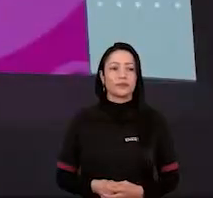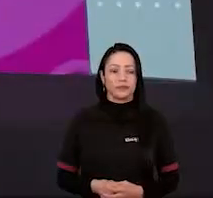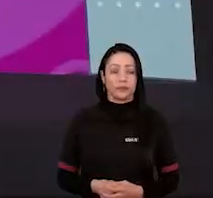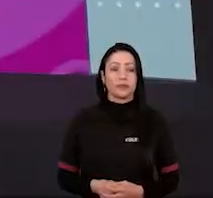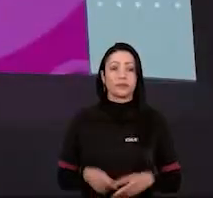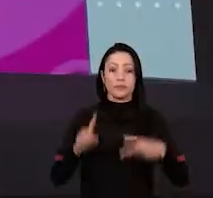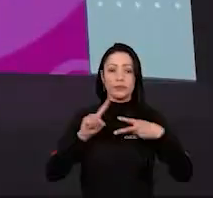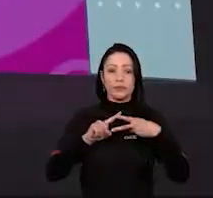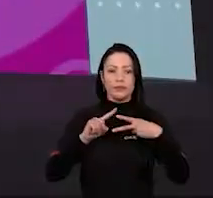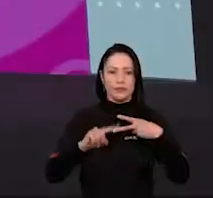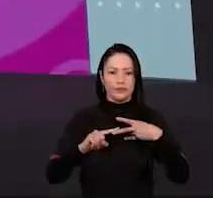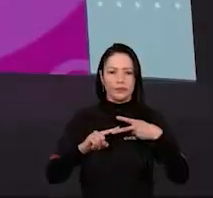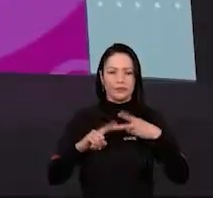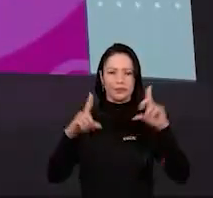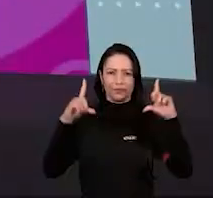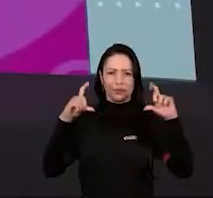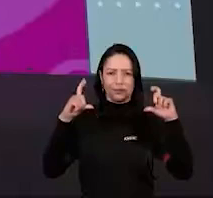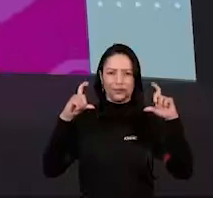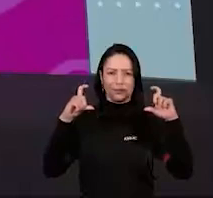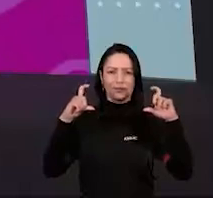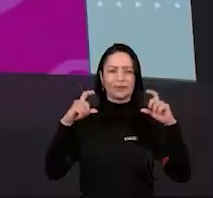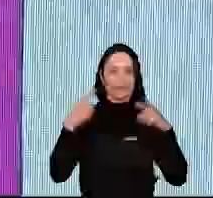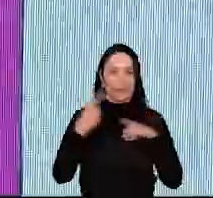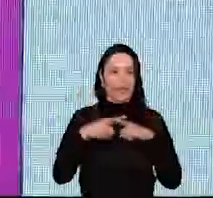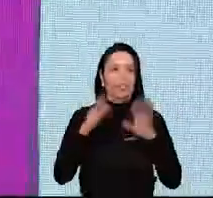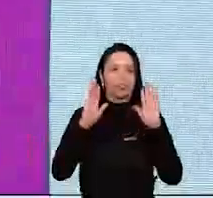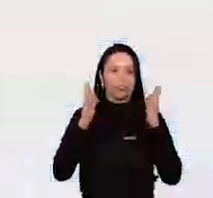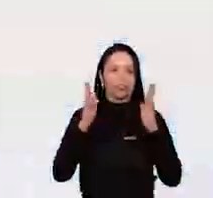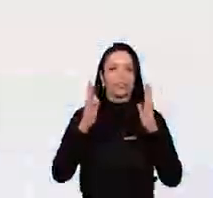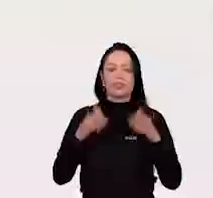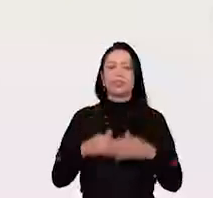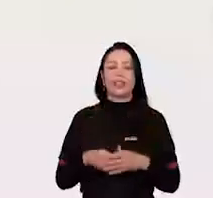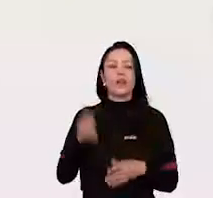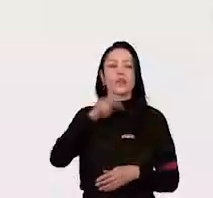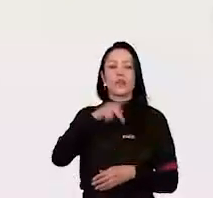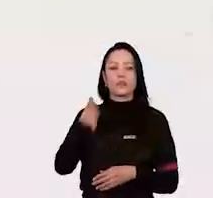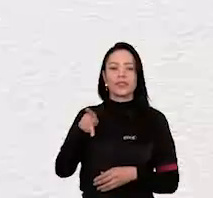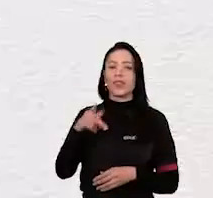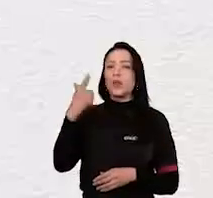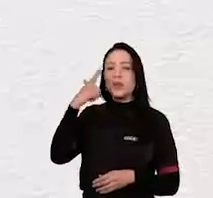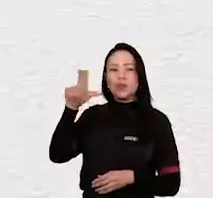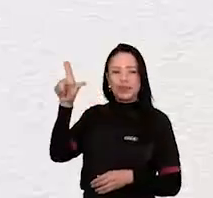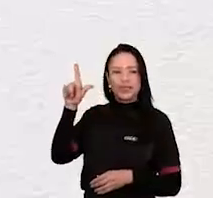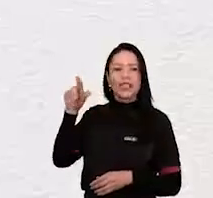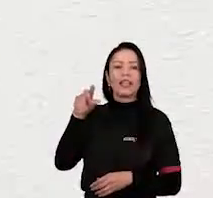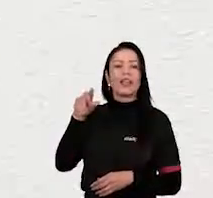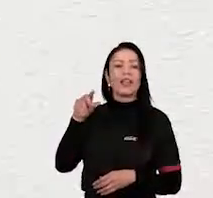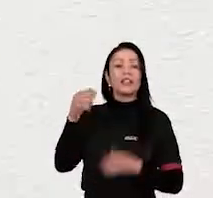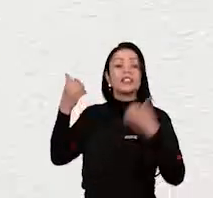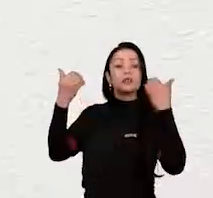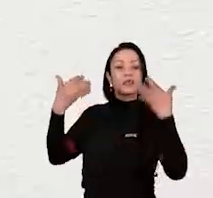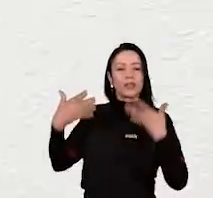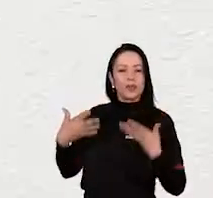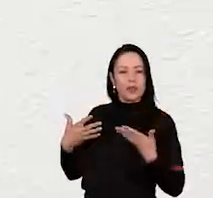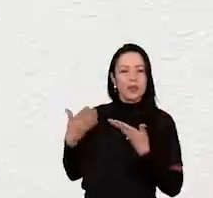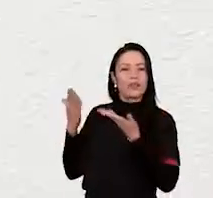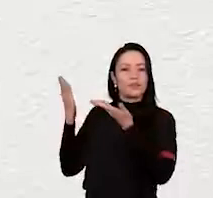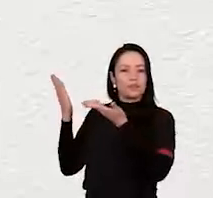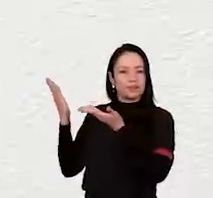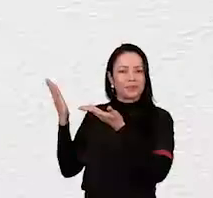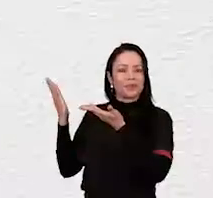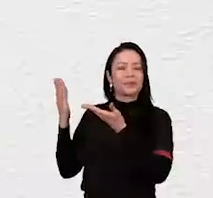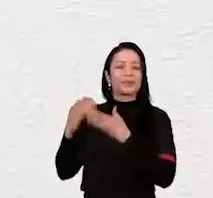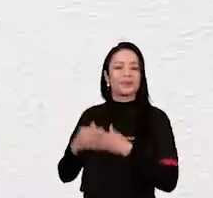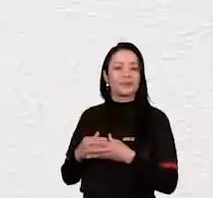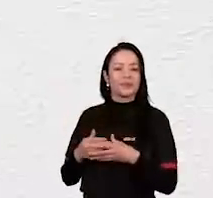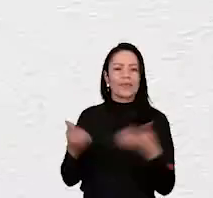só duas imagens, porque já teve encontro com a professora Romeica, né, falando sobre citologia. Então,